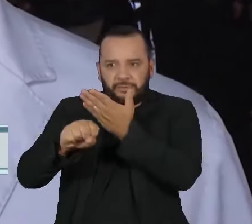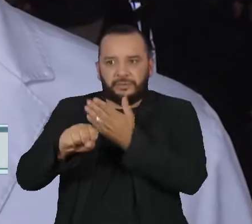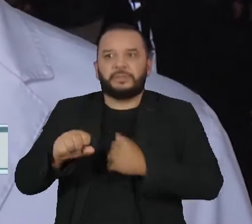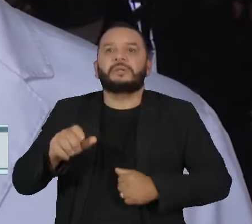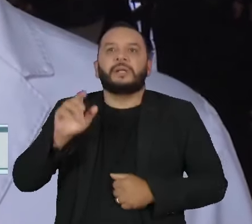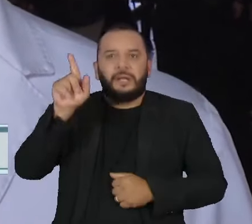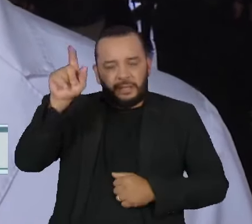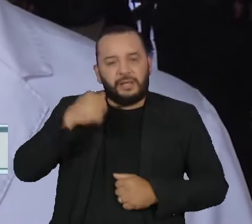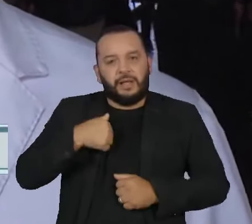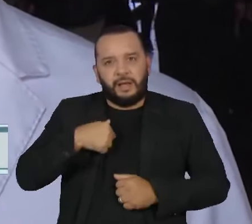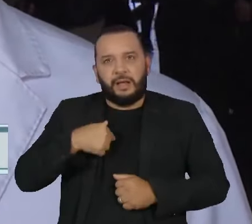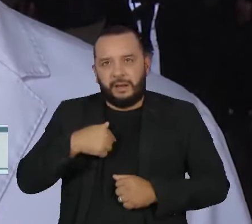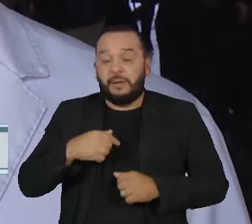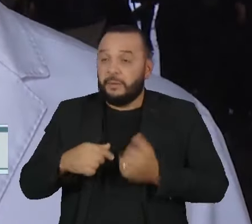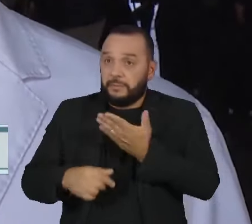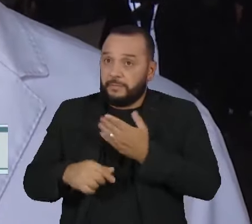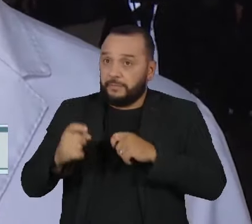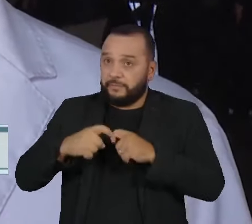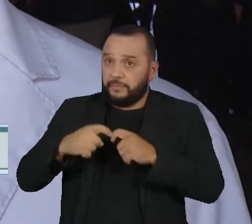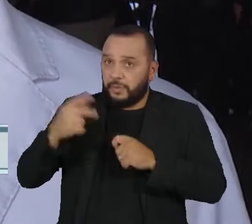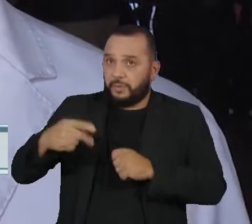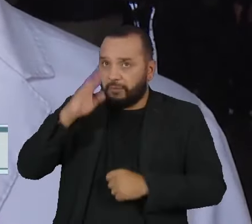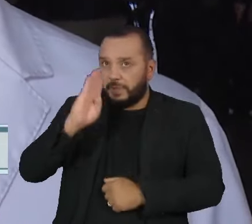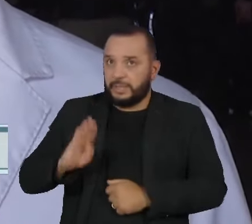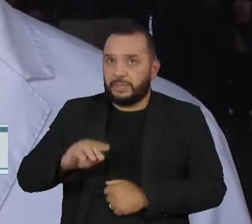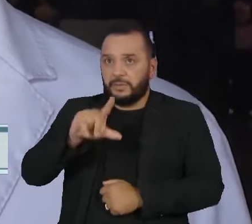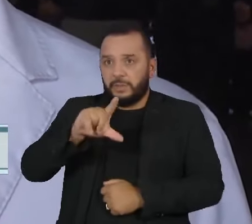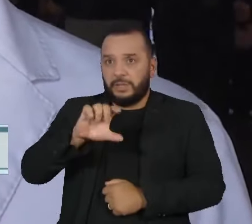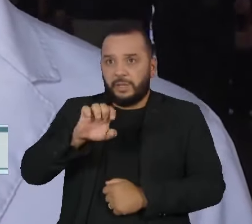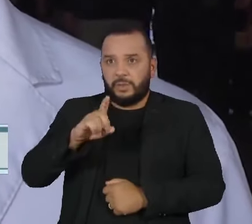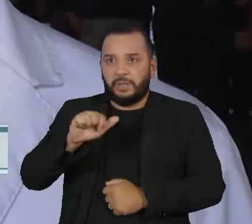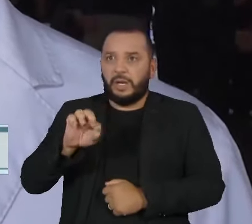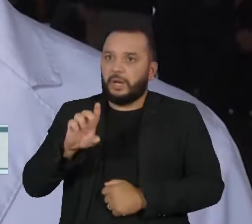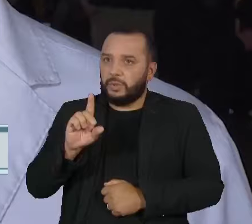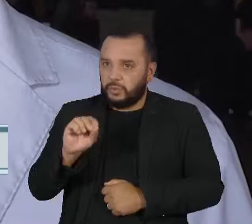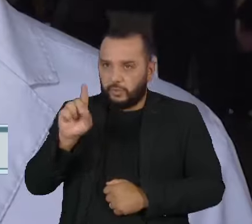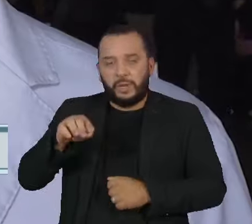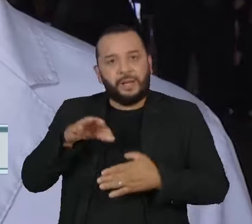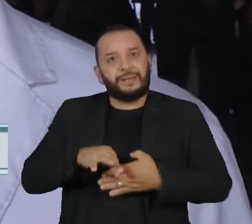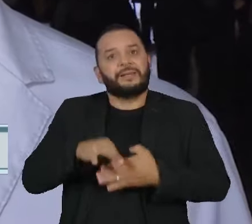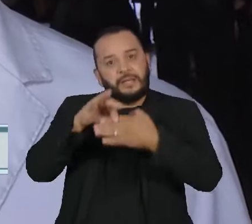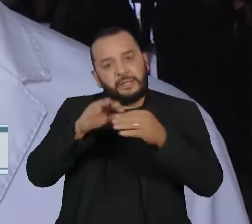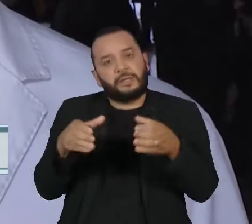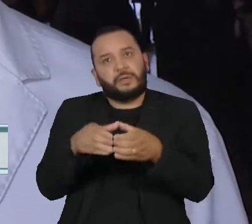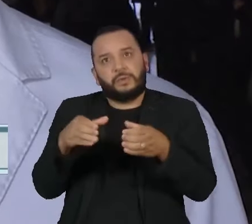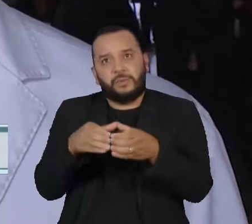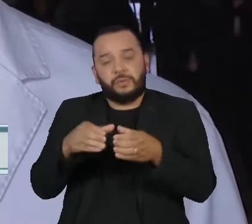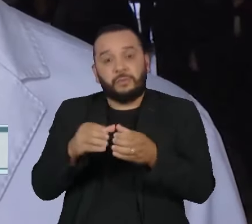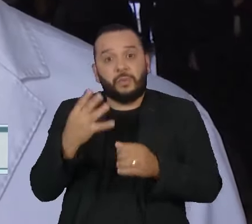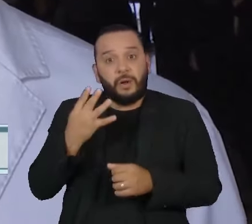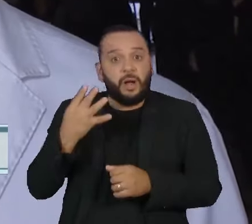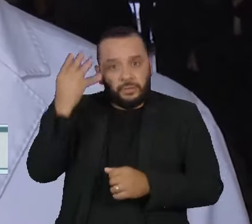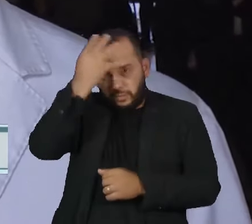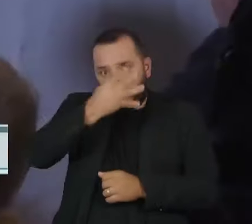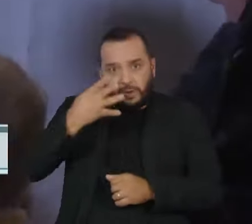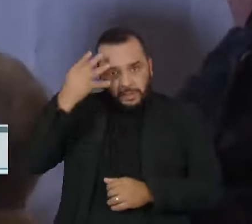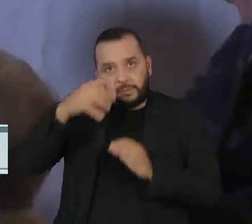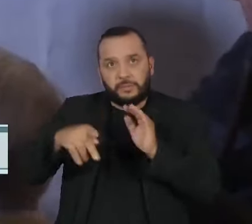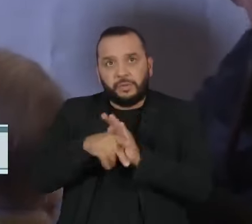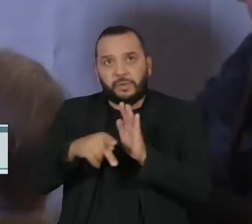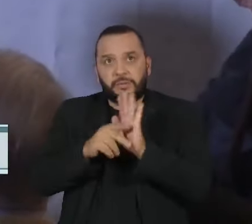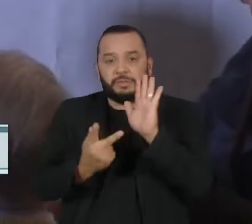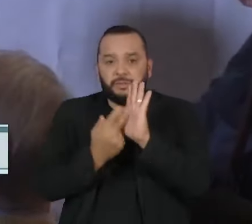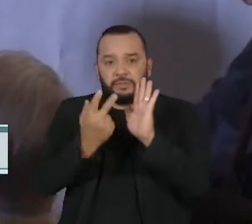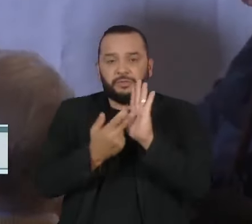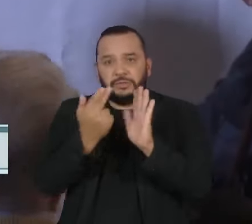hospital o médico brasileiro Leonardo riela que liderou a equipe durante 4 horas de cirurgia